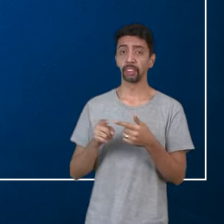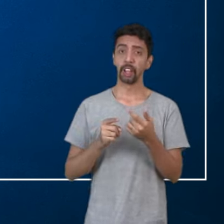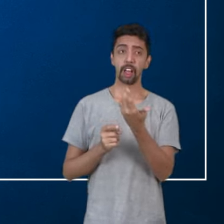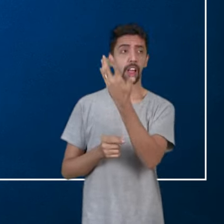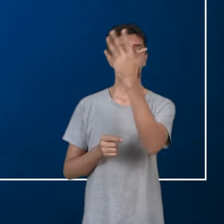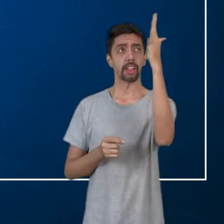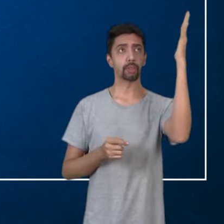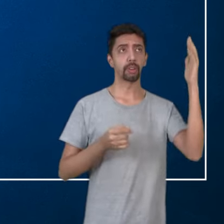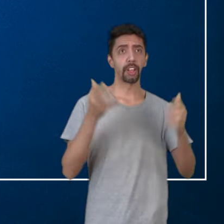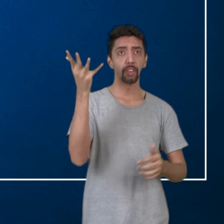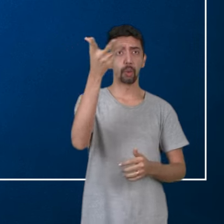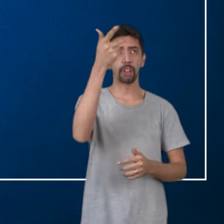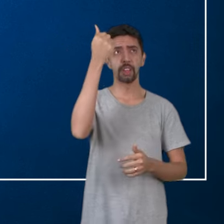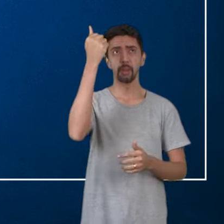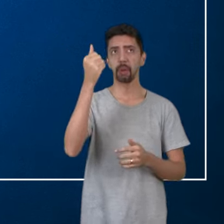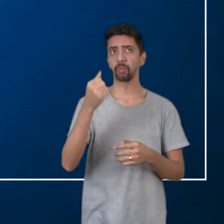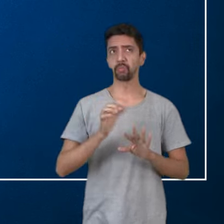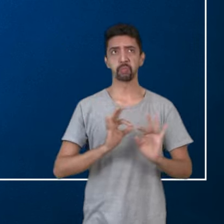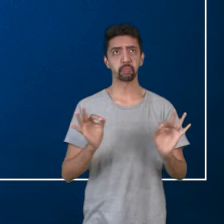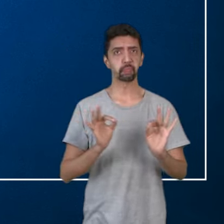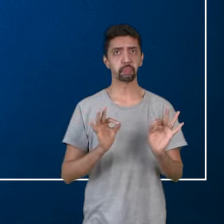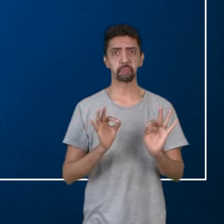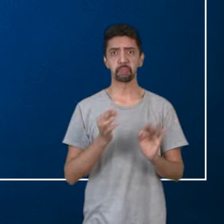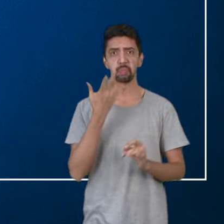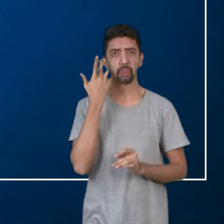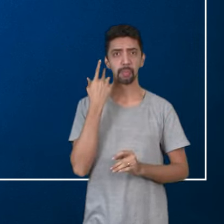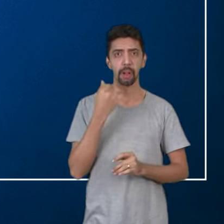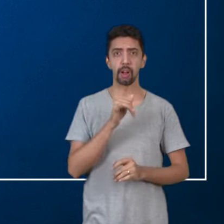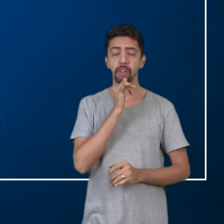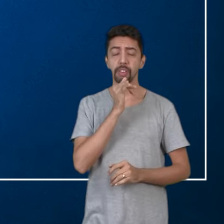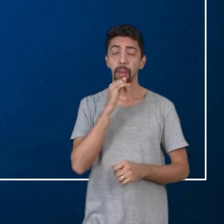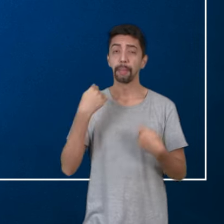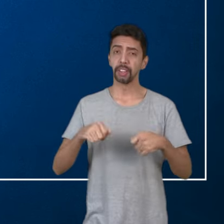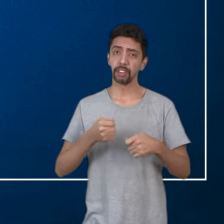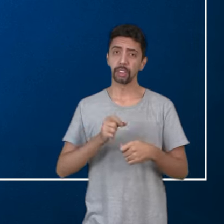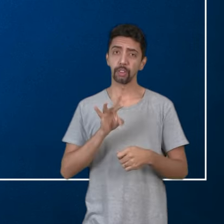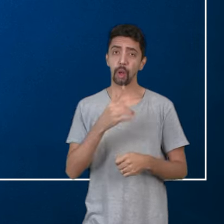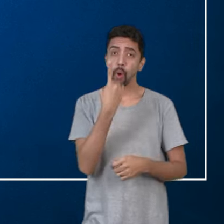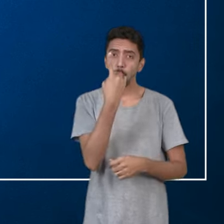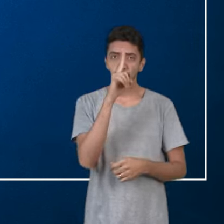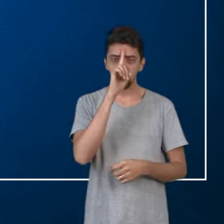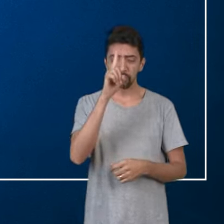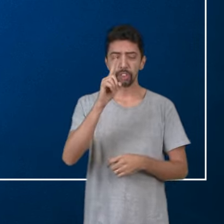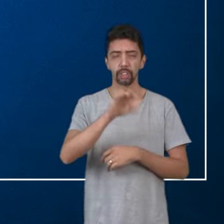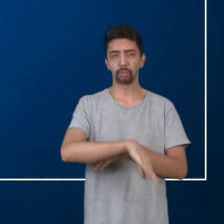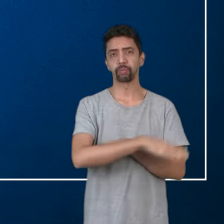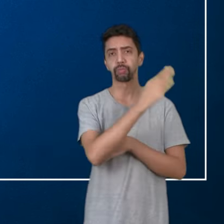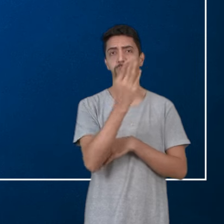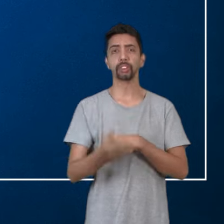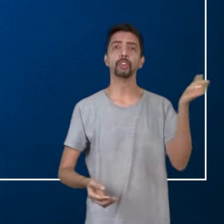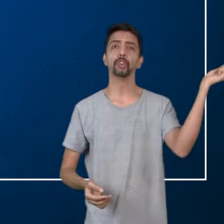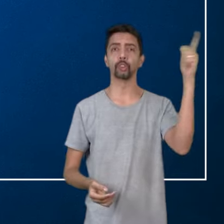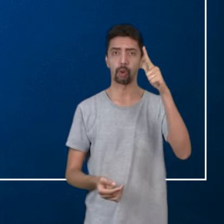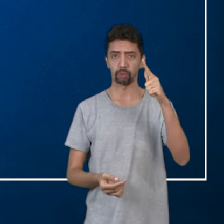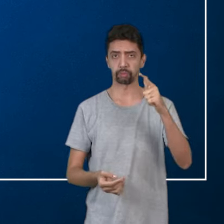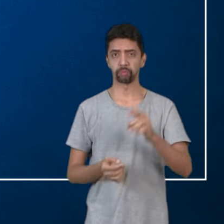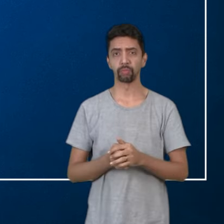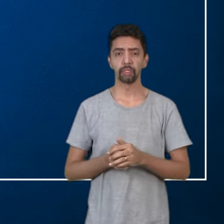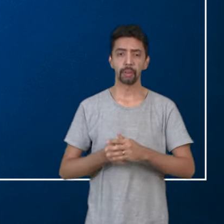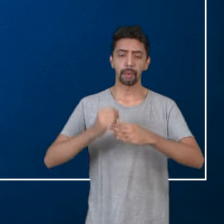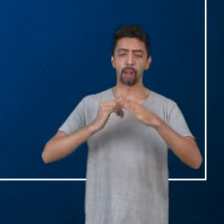ambiental, depende exclusivamente de um dia de sol. Instalação simples, tempo de vida